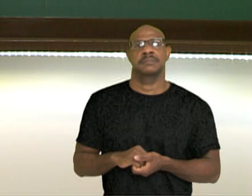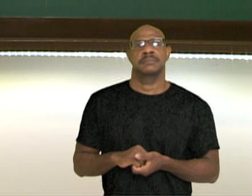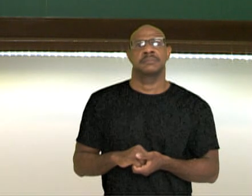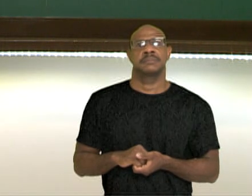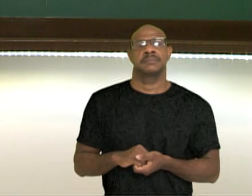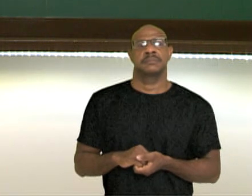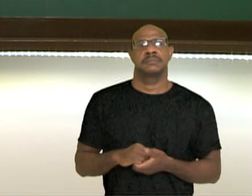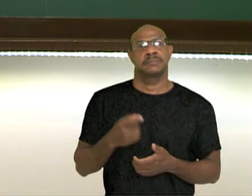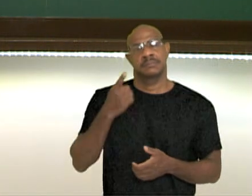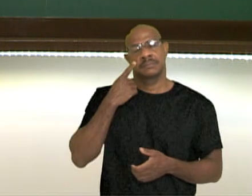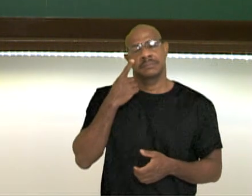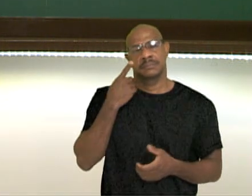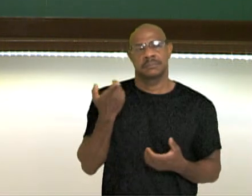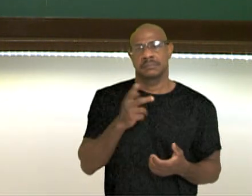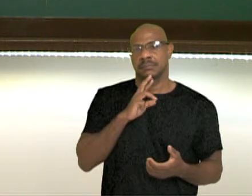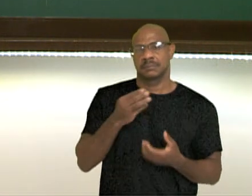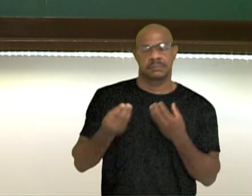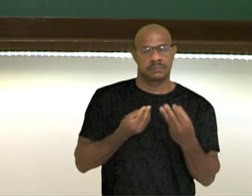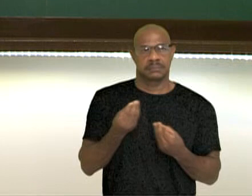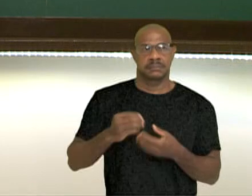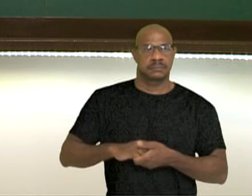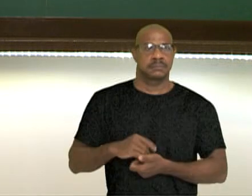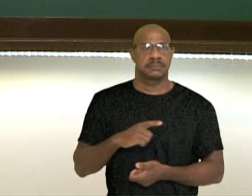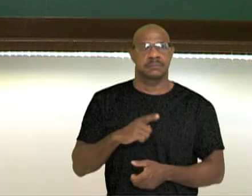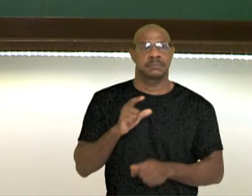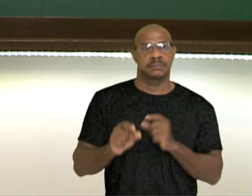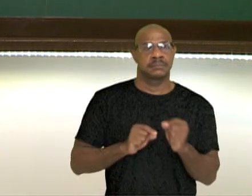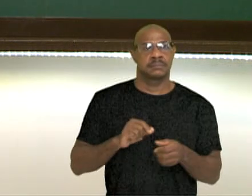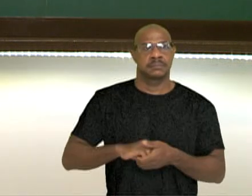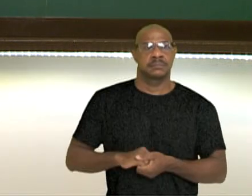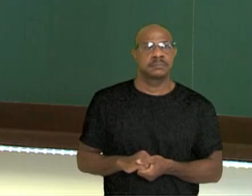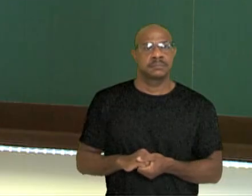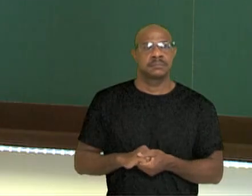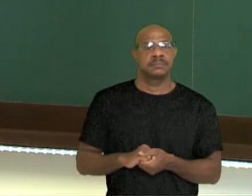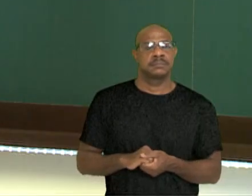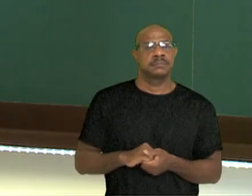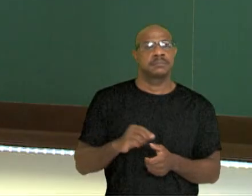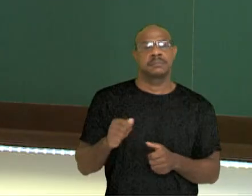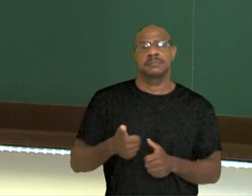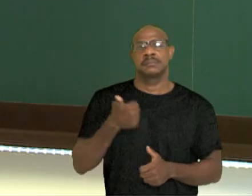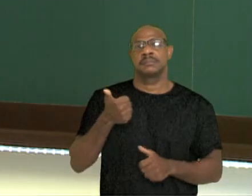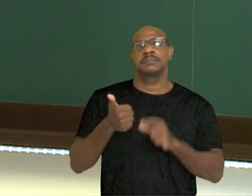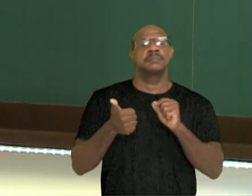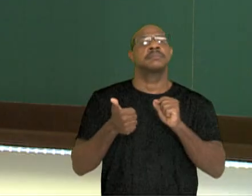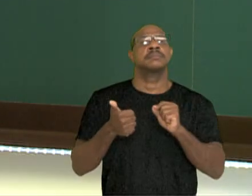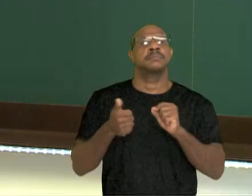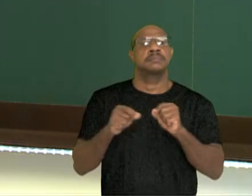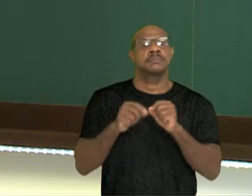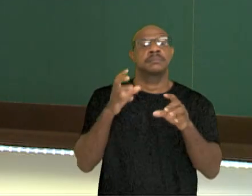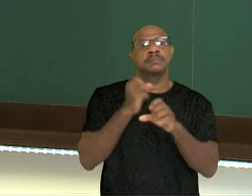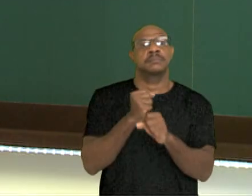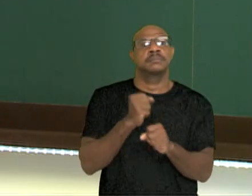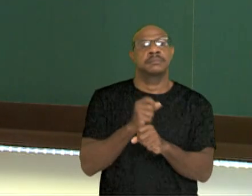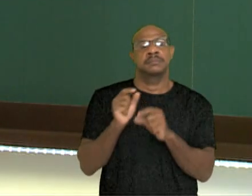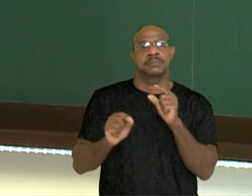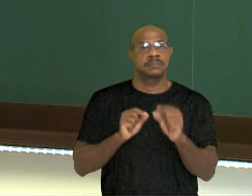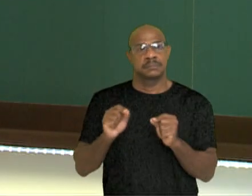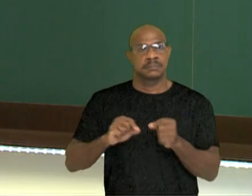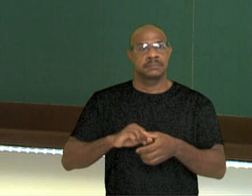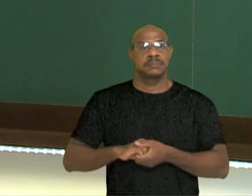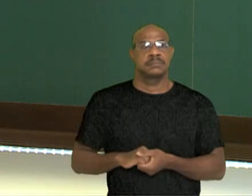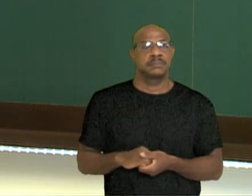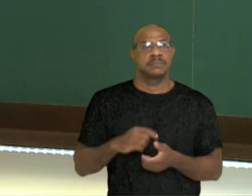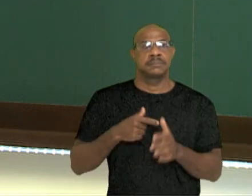Vamos lá para a resolução. Então, nós temos aqui, né, qual que é a primeira coisa que a gente vai fazer? A gente vai calcular a elongação,